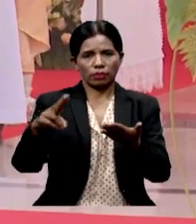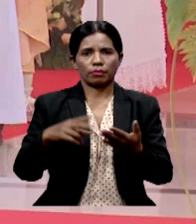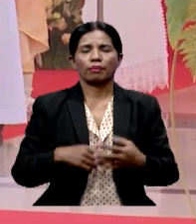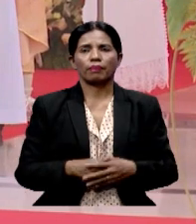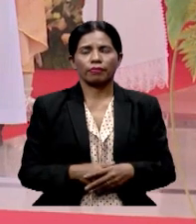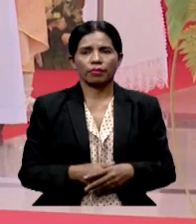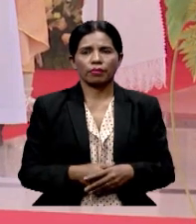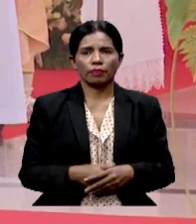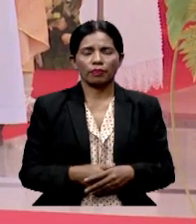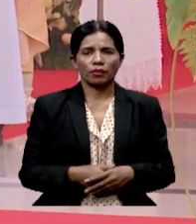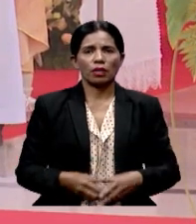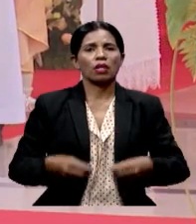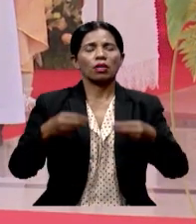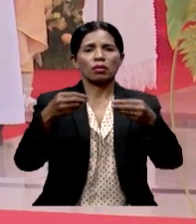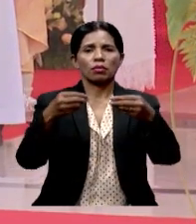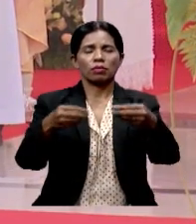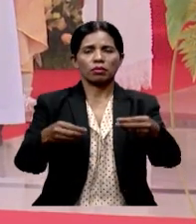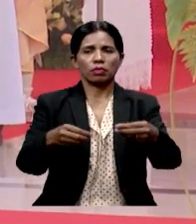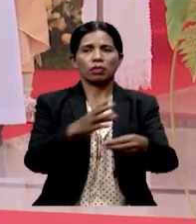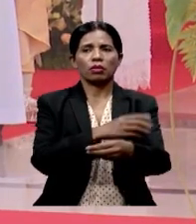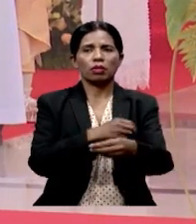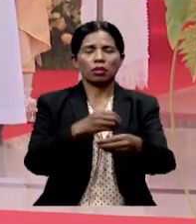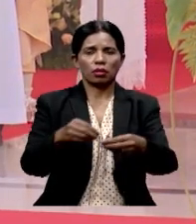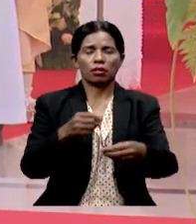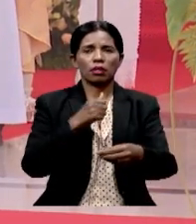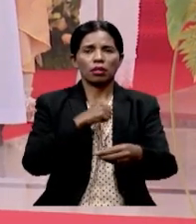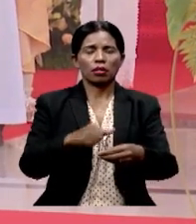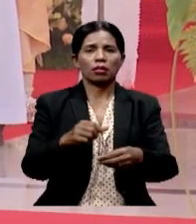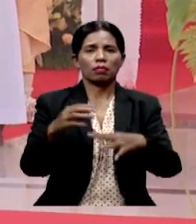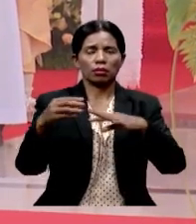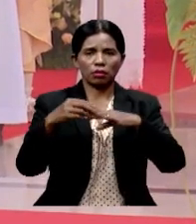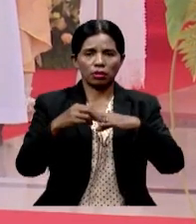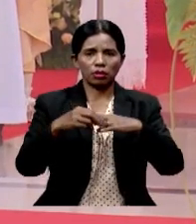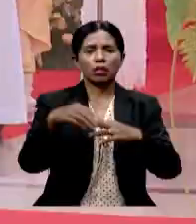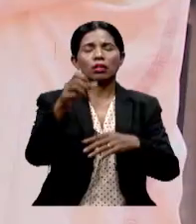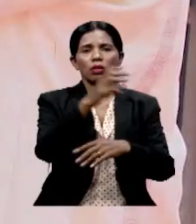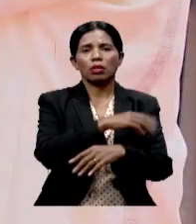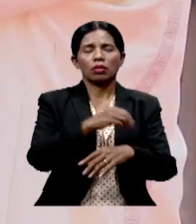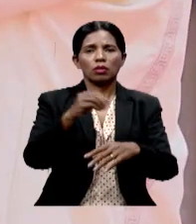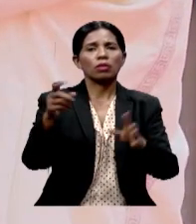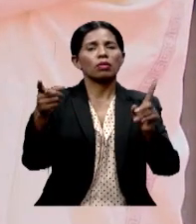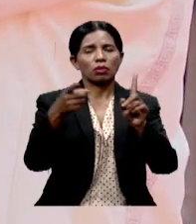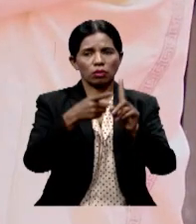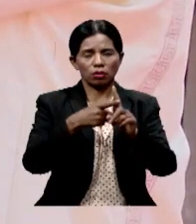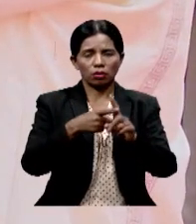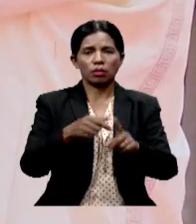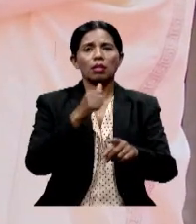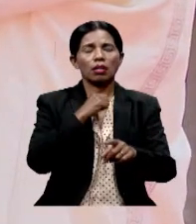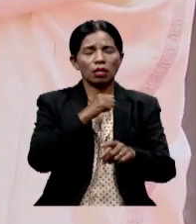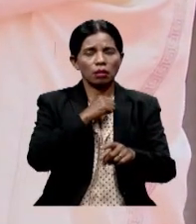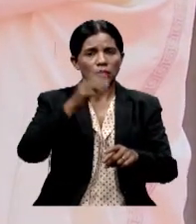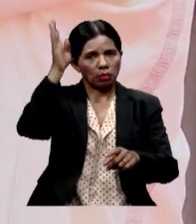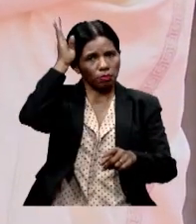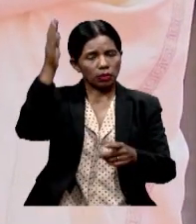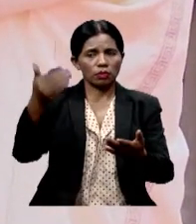Dom Virgílio entrega insígnia episcopal Hanessa Mitra Cadeli Cruz Pastoral no Baculu, ba Dom Leandro Maria